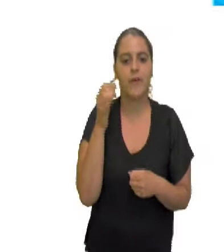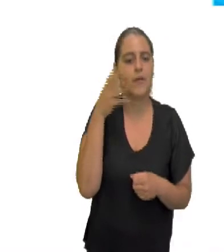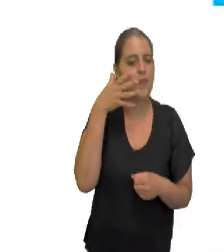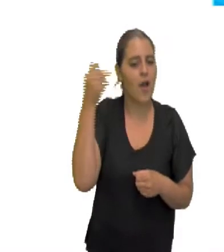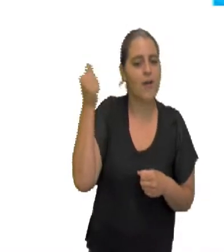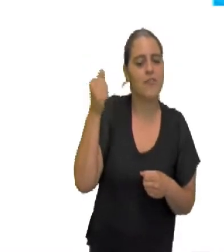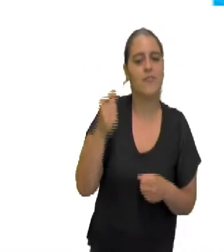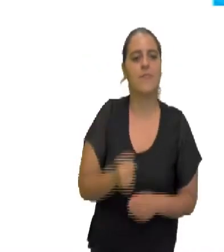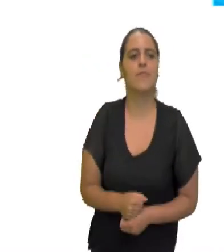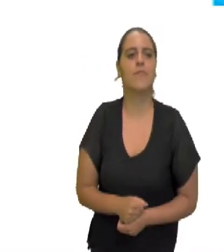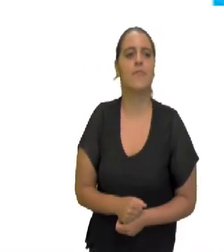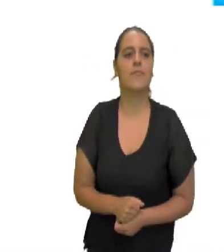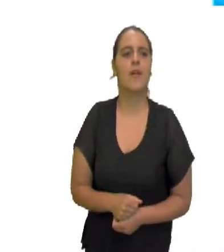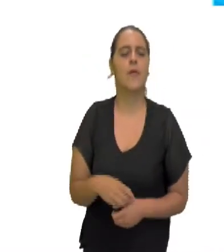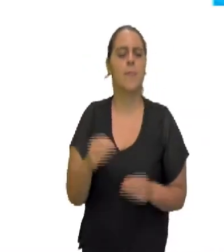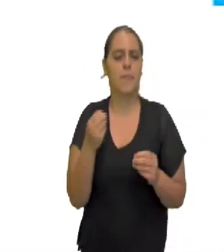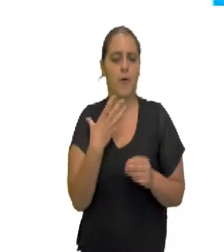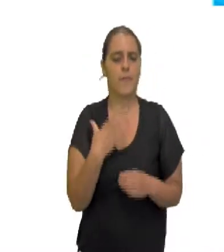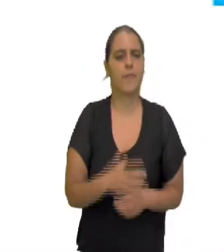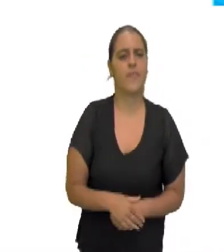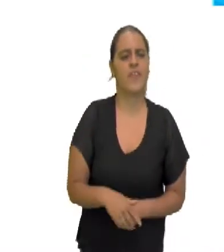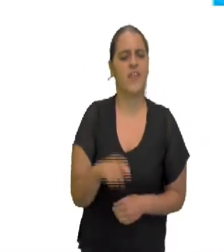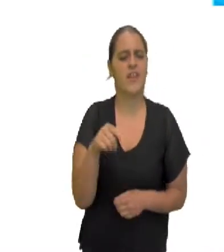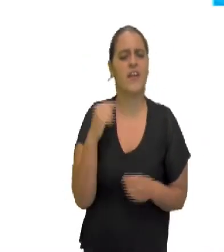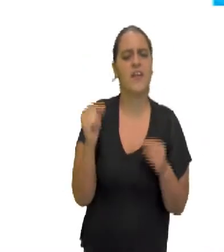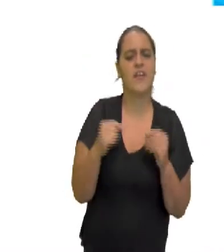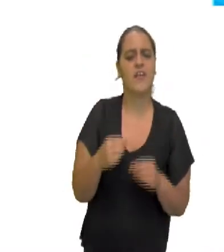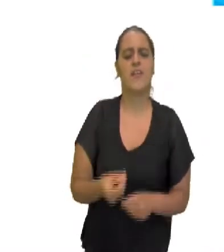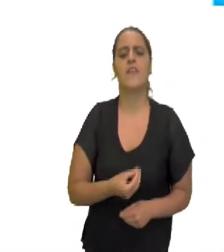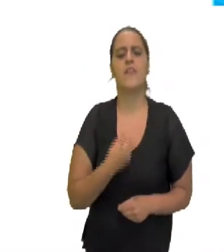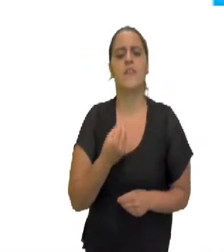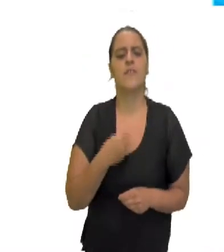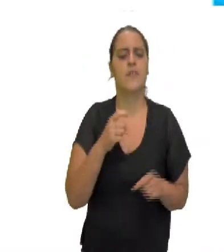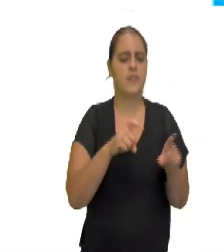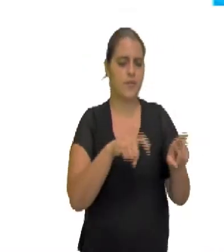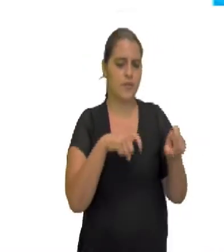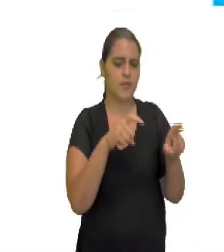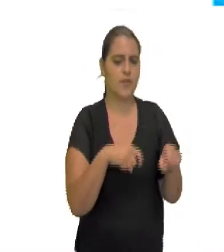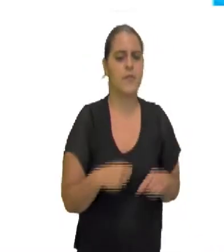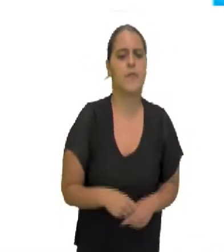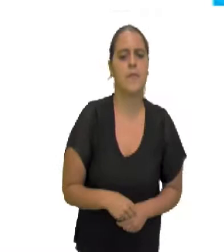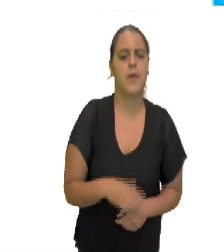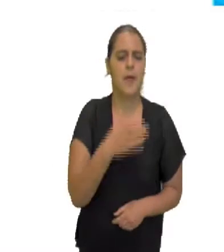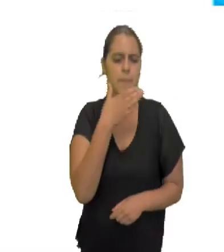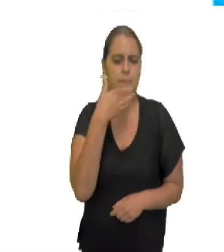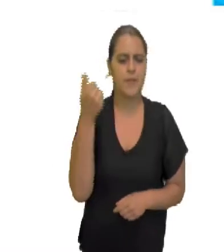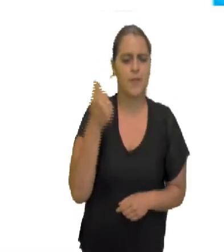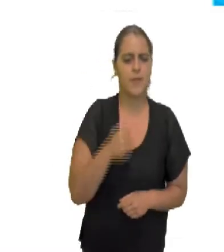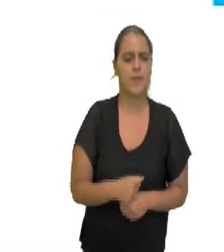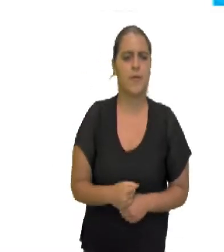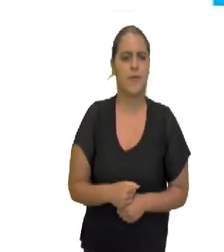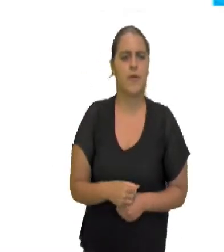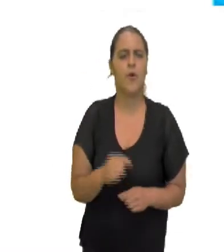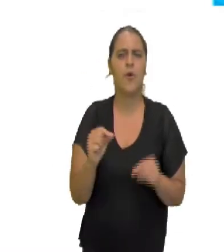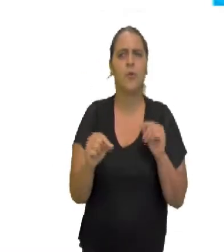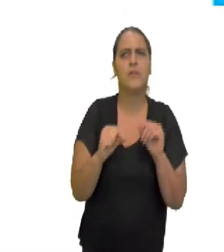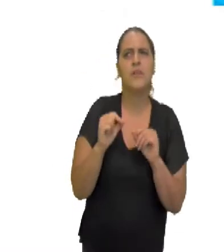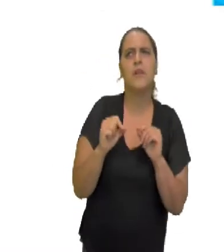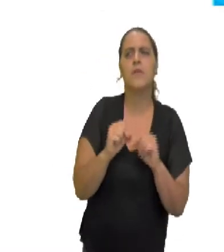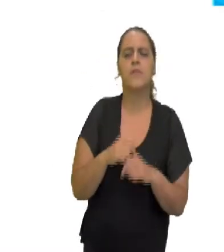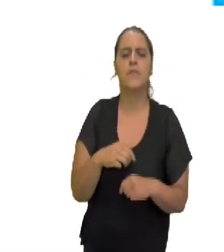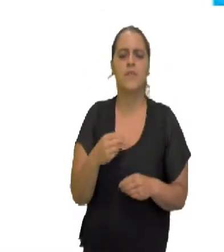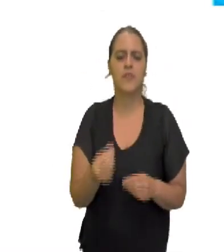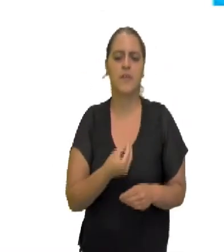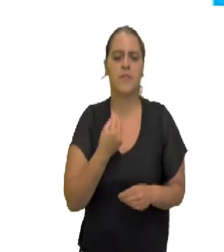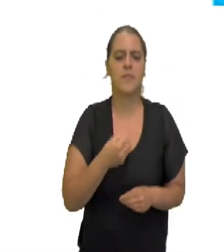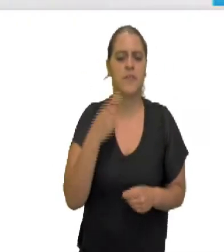gato. Então, será que a vida no campo é melhor ou será que a vida